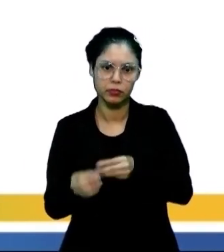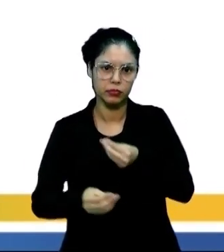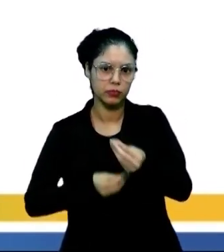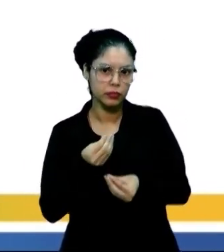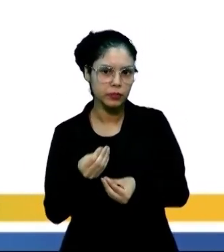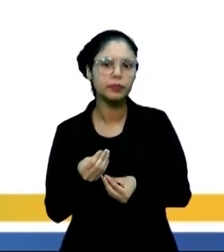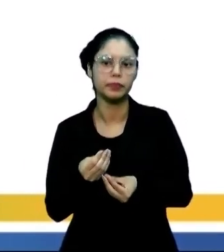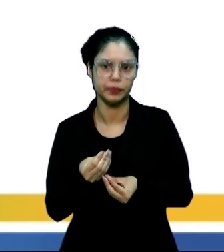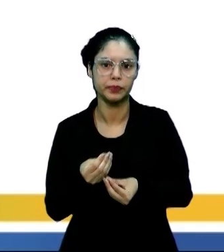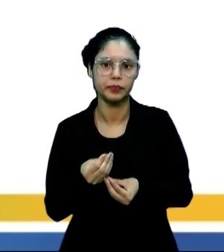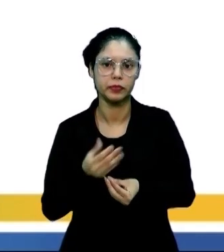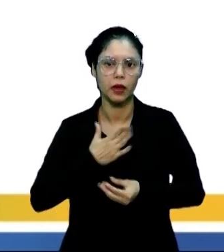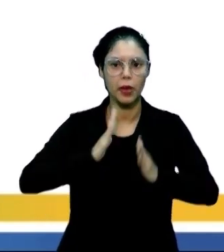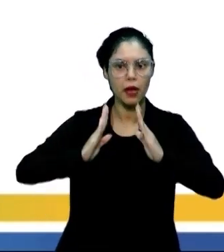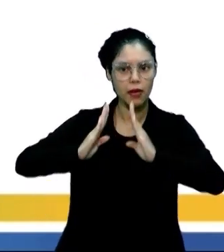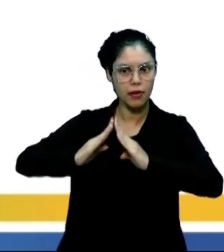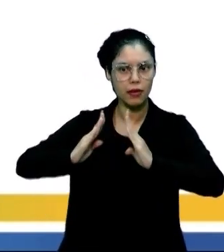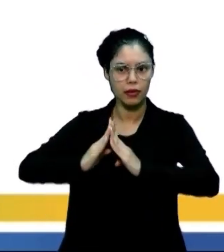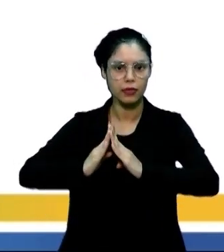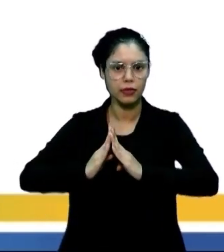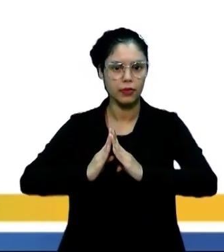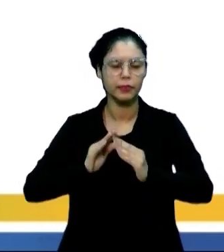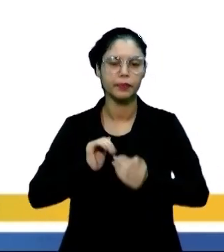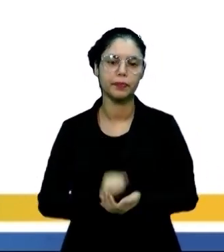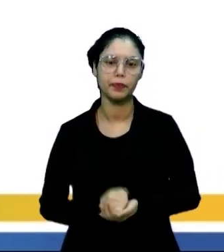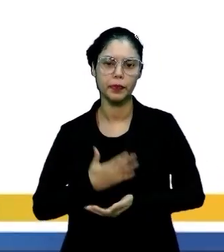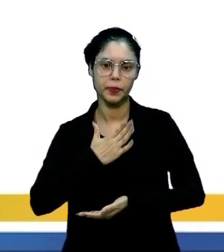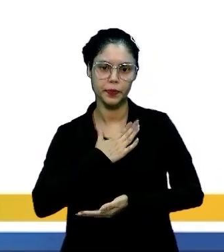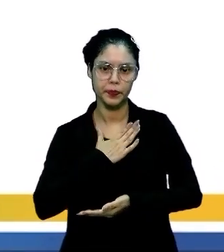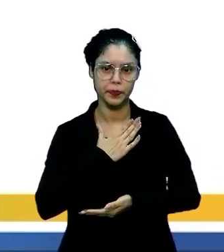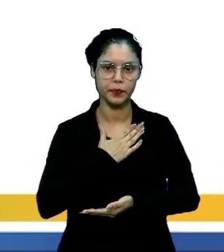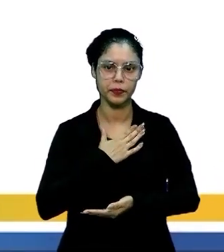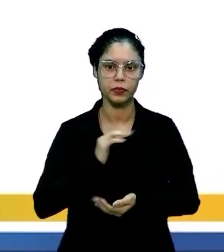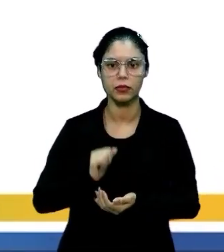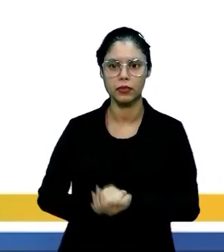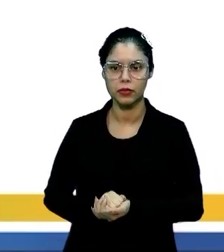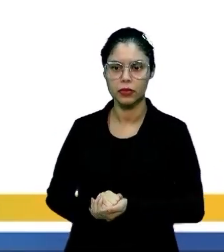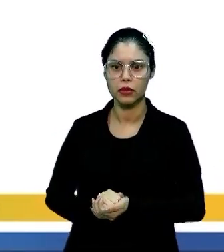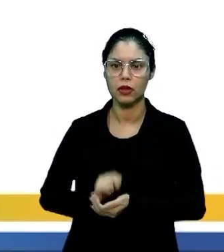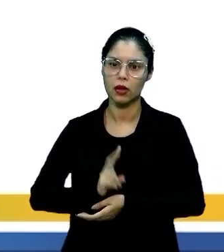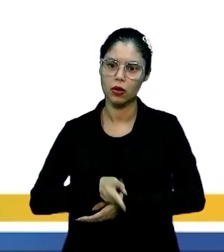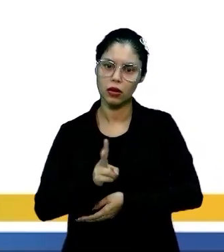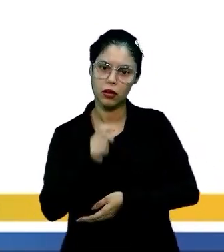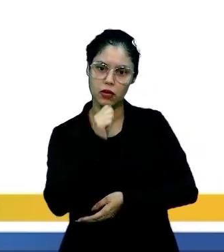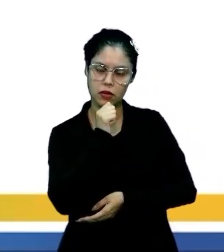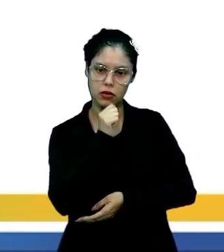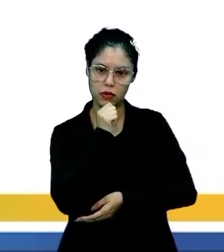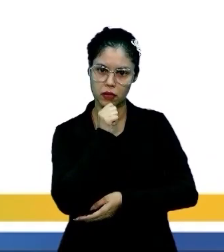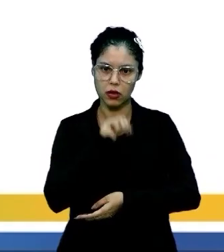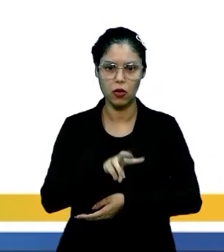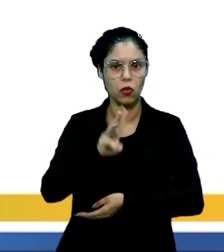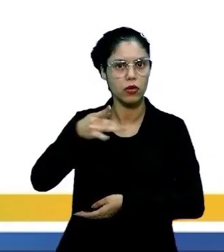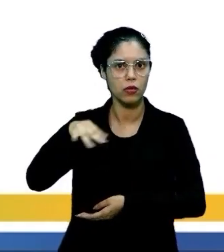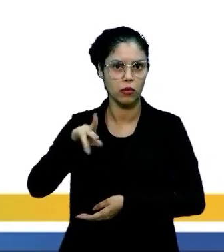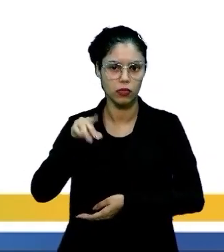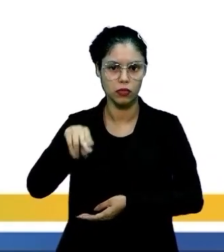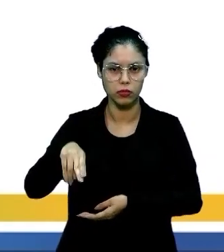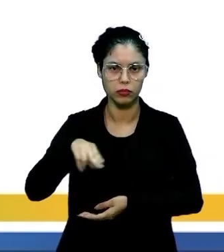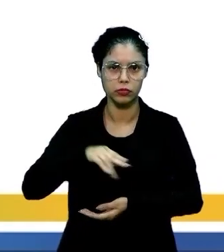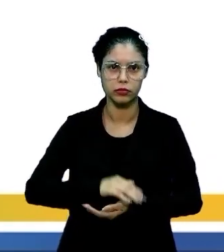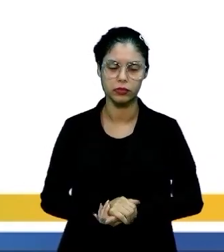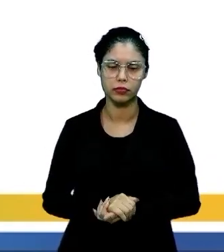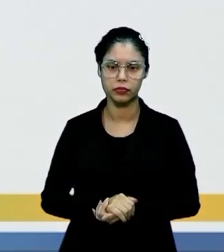give goodness, to my house give peace, to my spirit give truth, to my elders give wisdom.